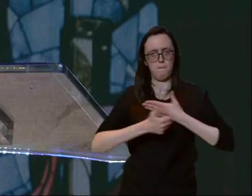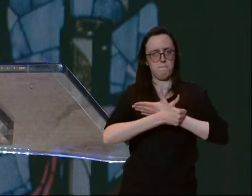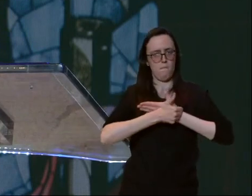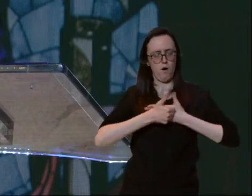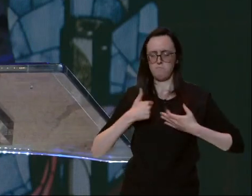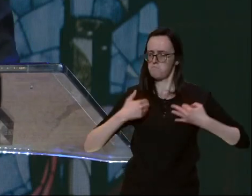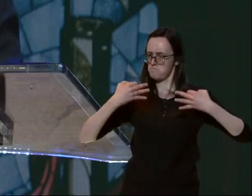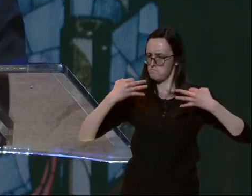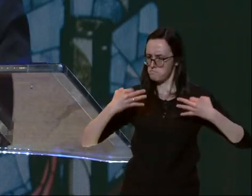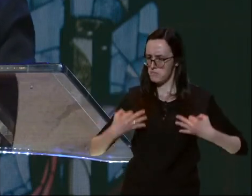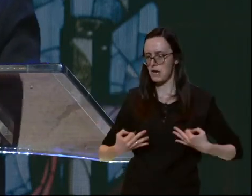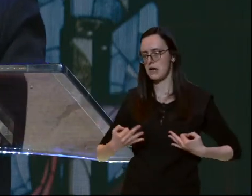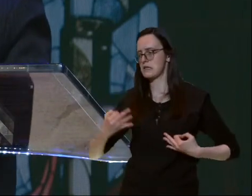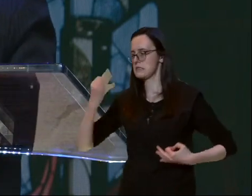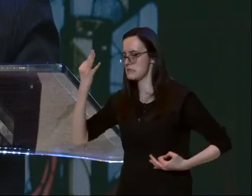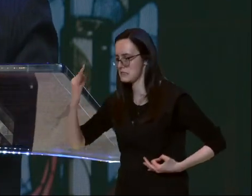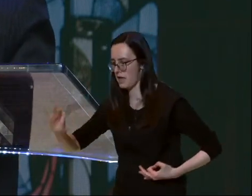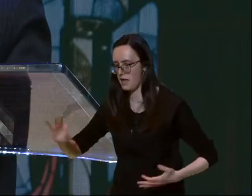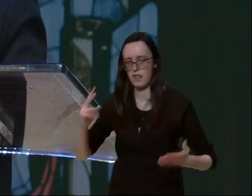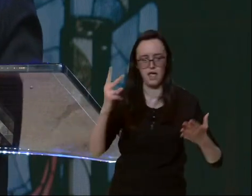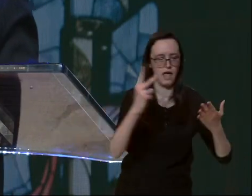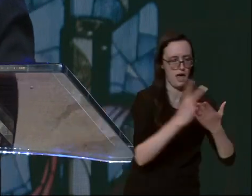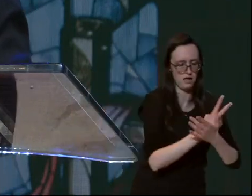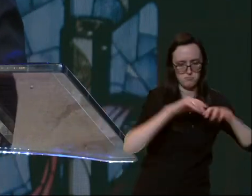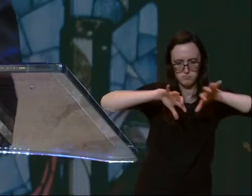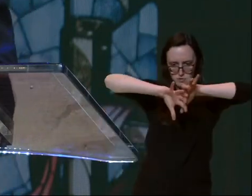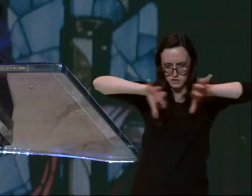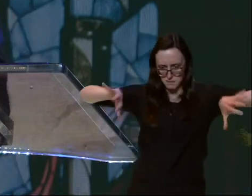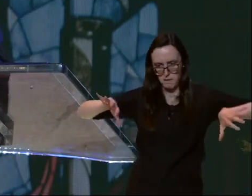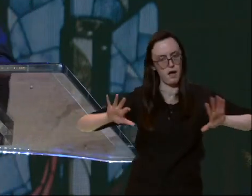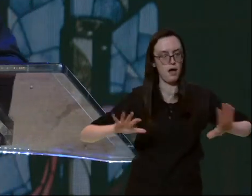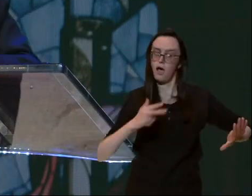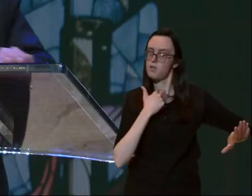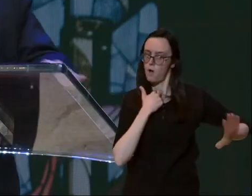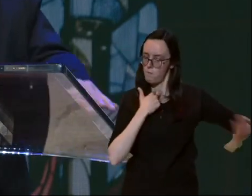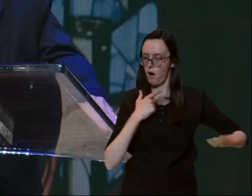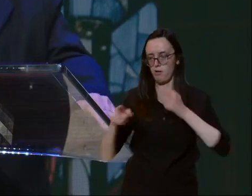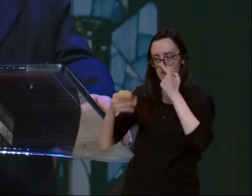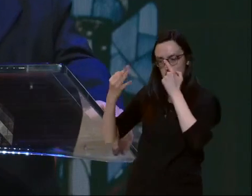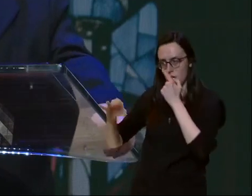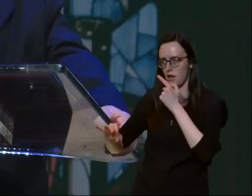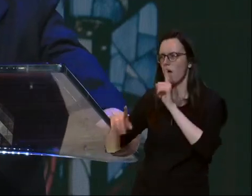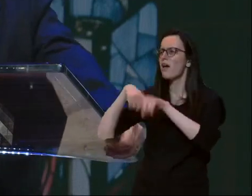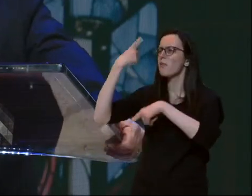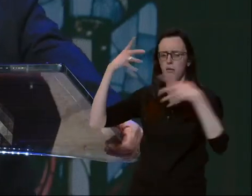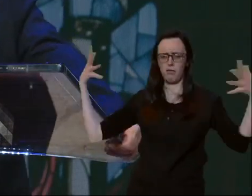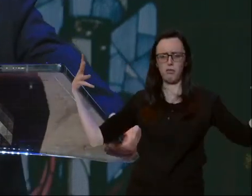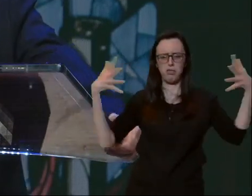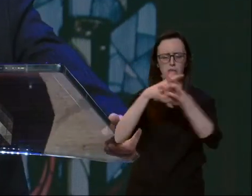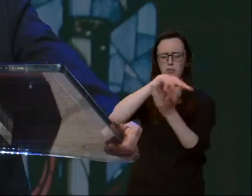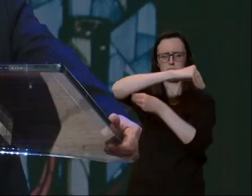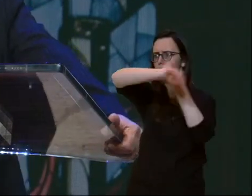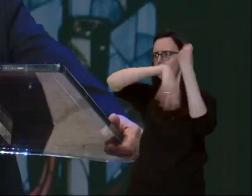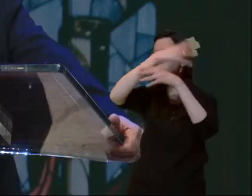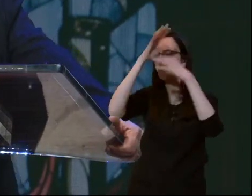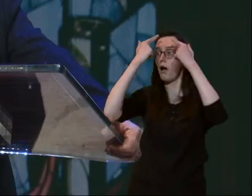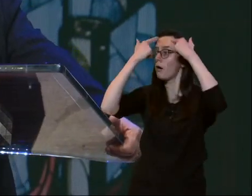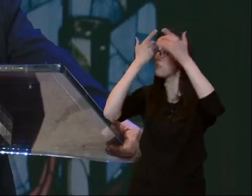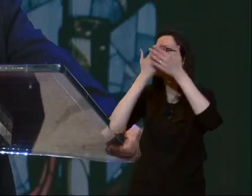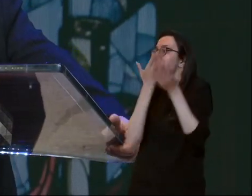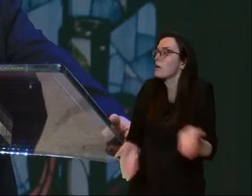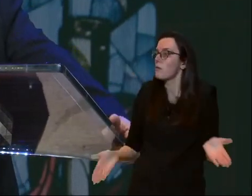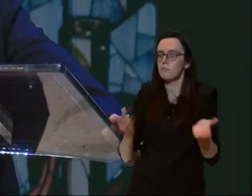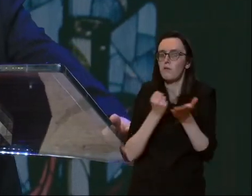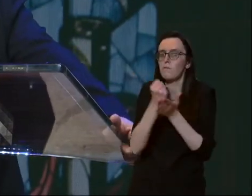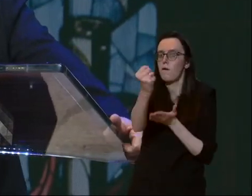certo e errado, e o pecador torna-se insensível aos avisos da